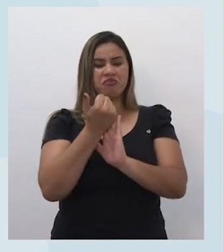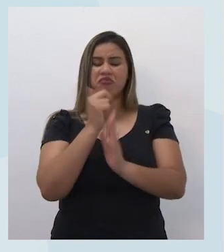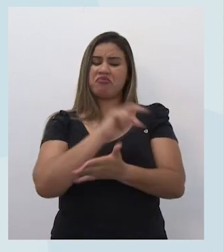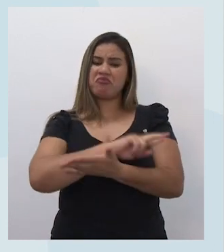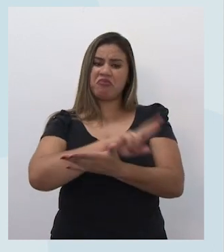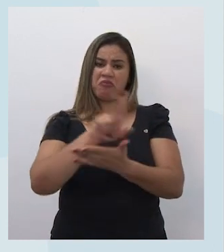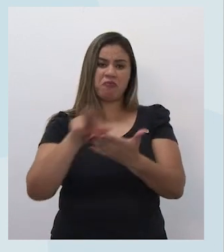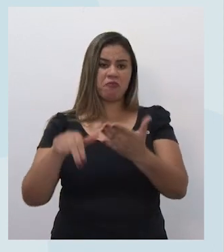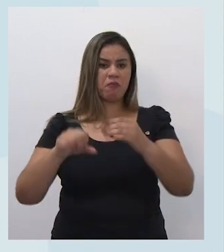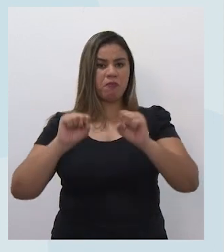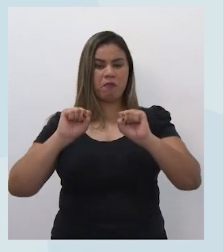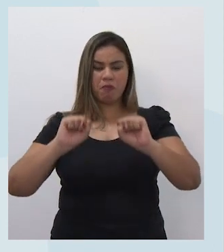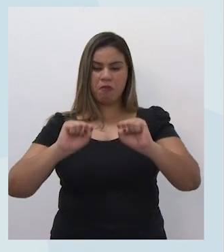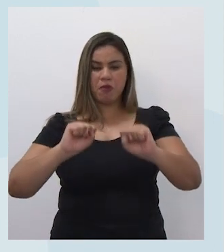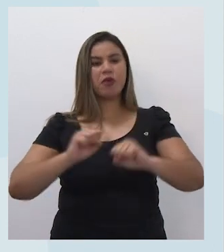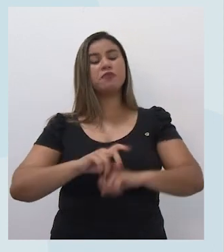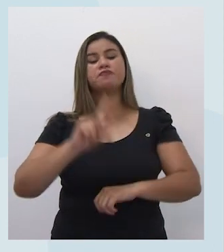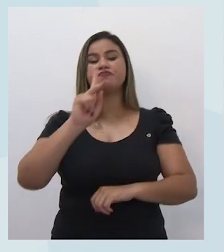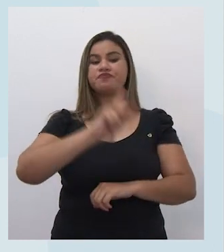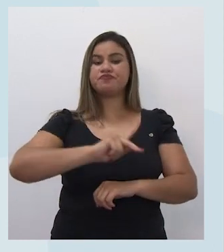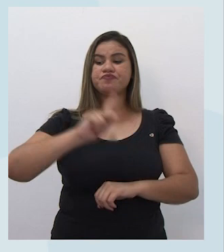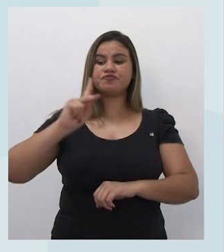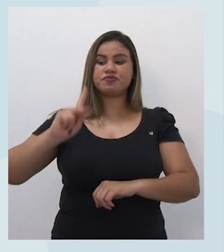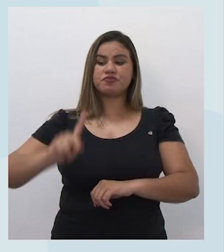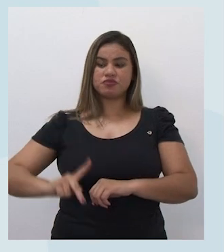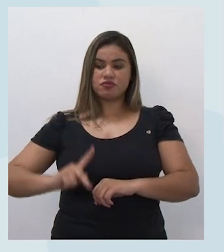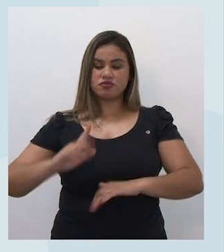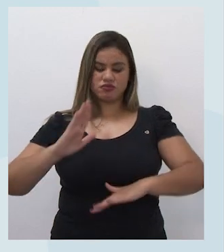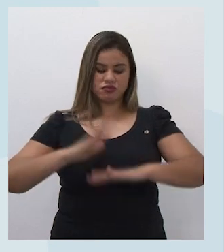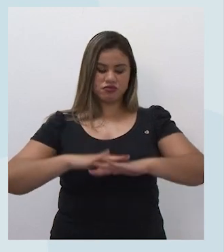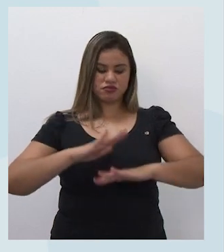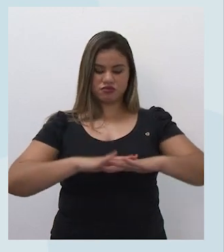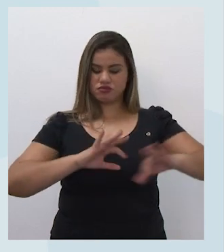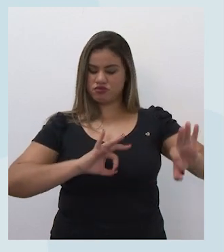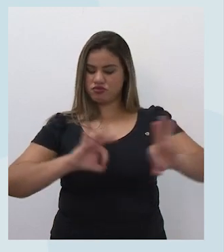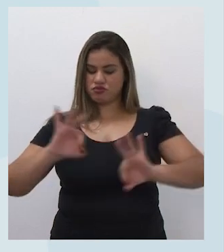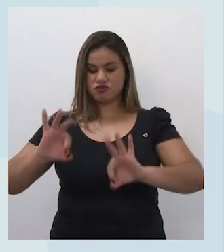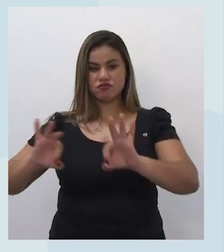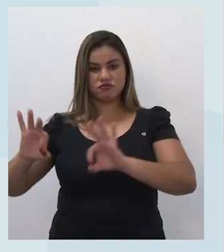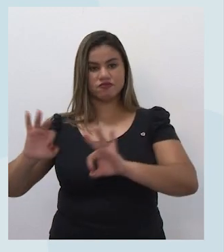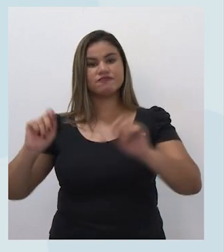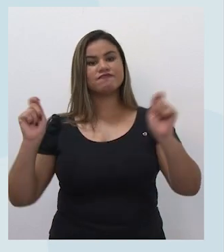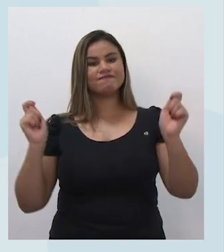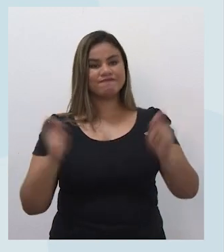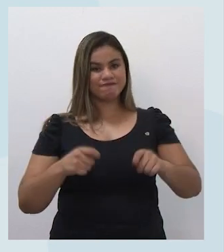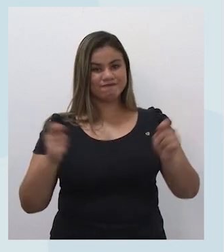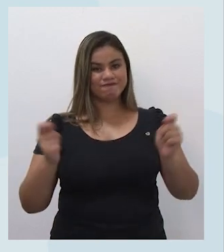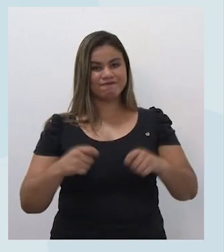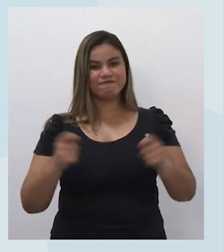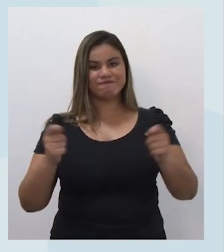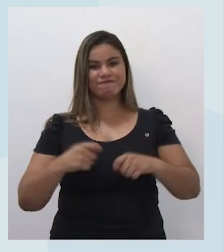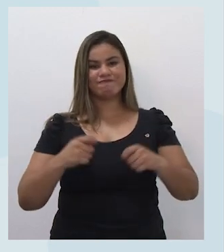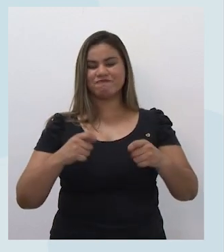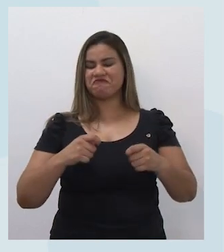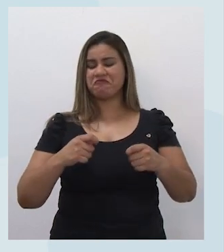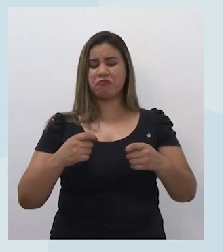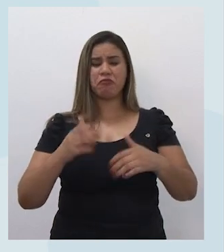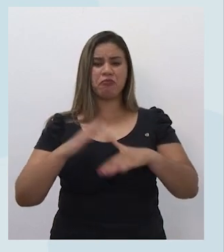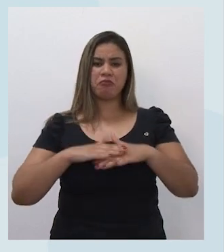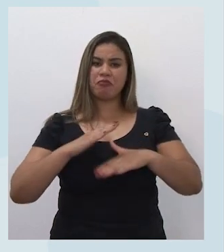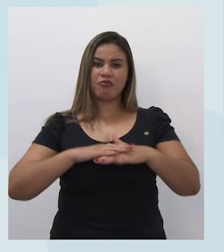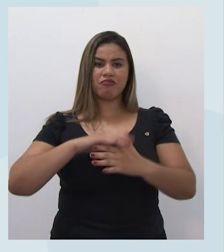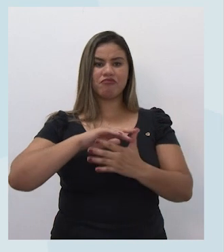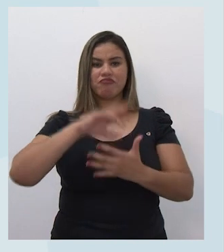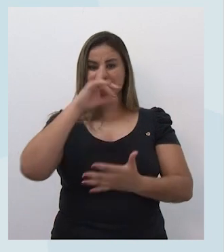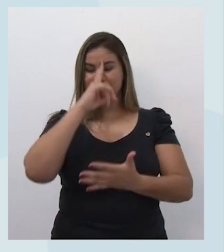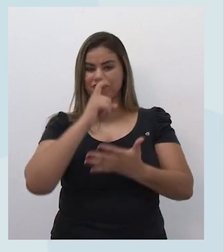né? O docente, o professor, ele pode conduzir esse processo assim, de diversas formas, com